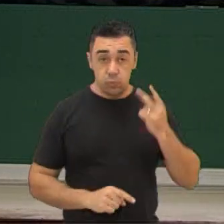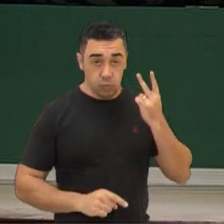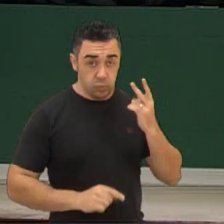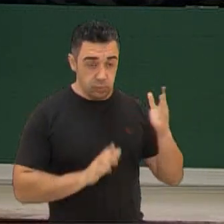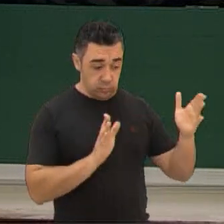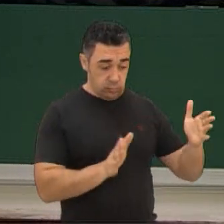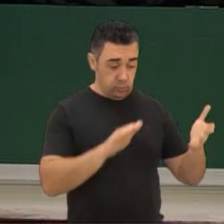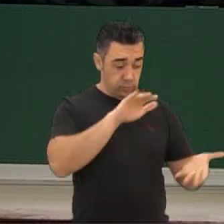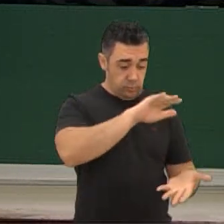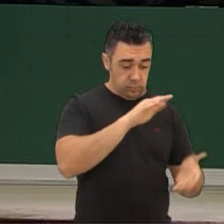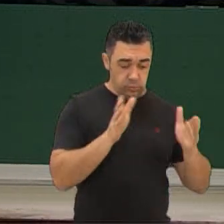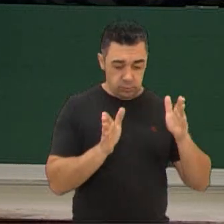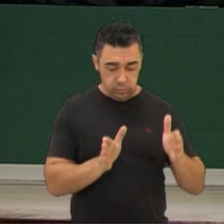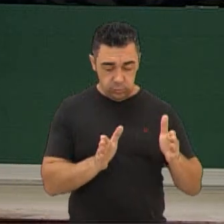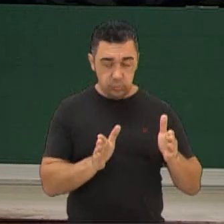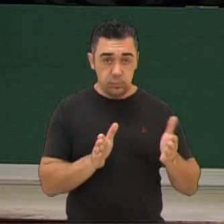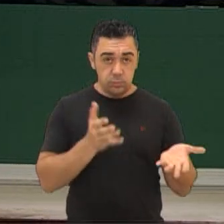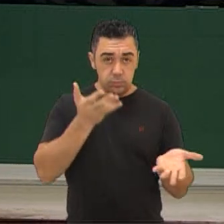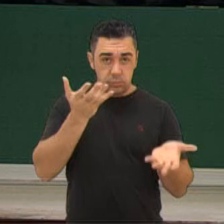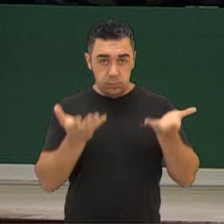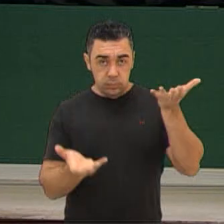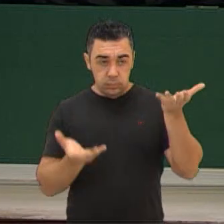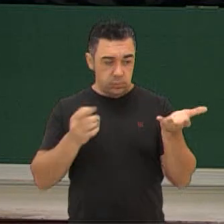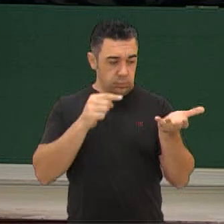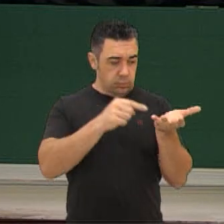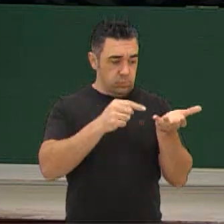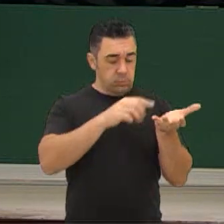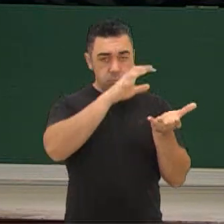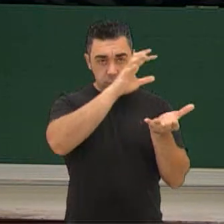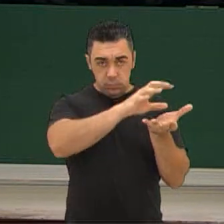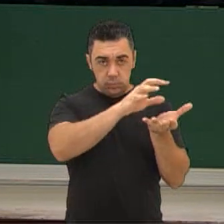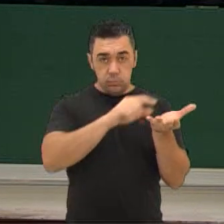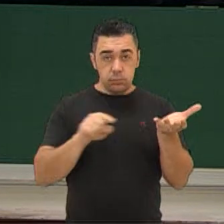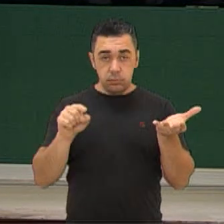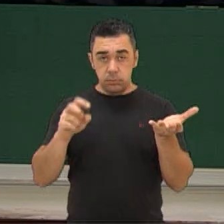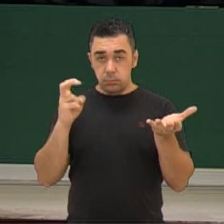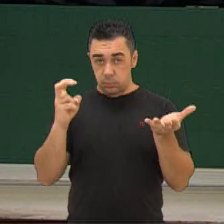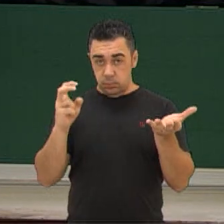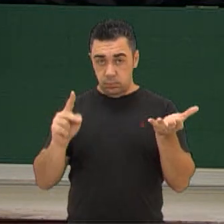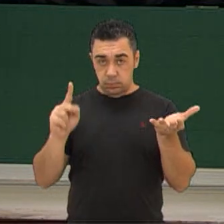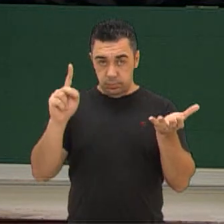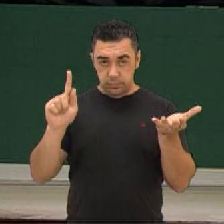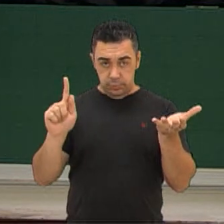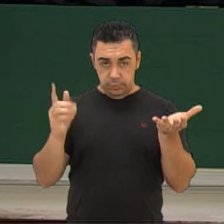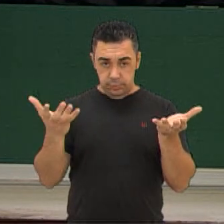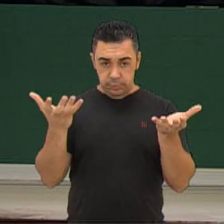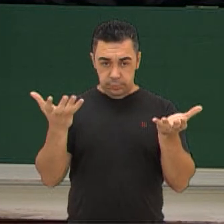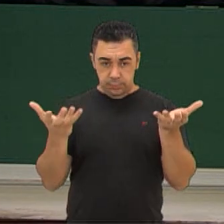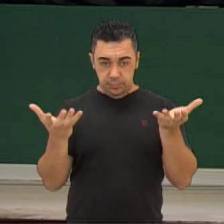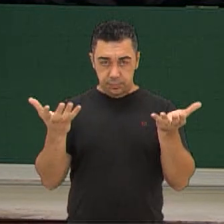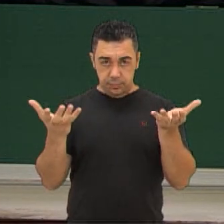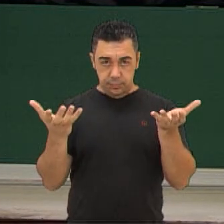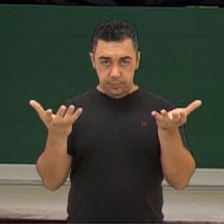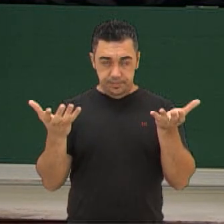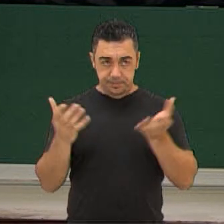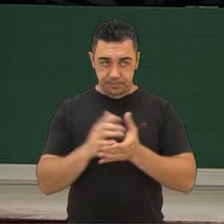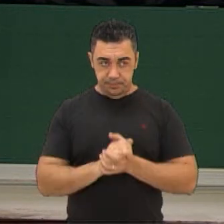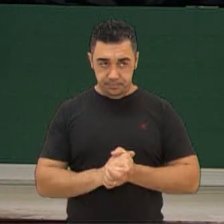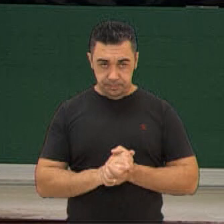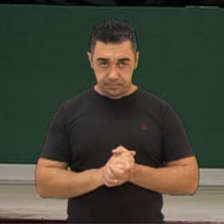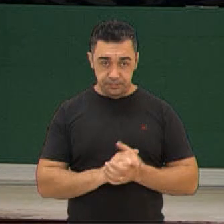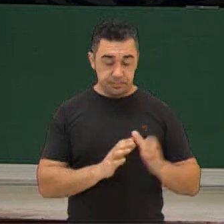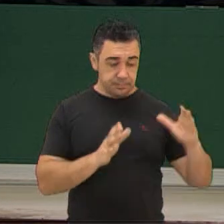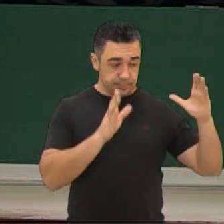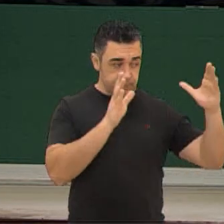são colocadas em uma balança que marca 5 kg. Veja que nós temos a figura aqui. A massa da